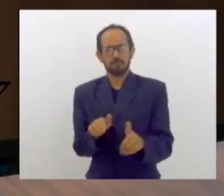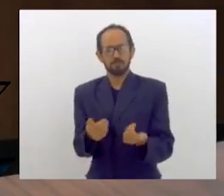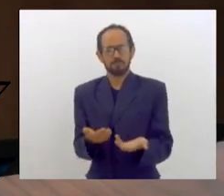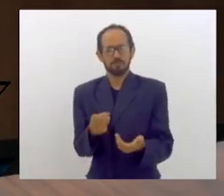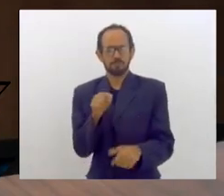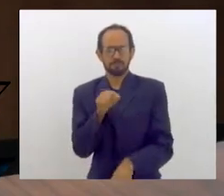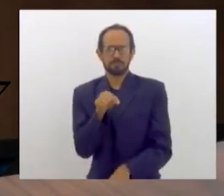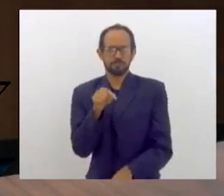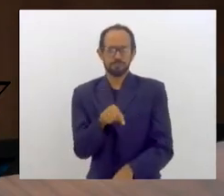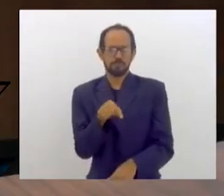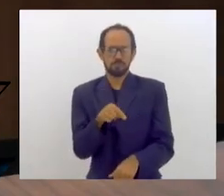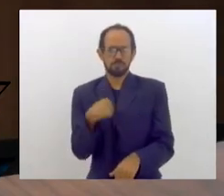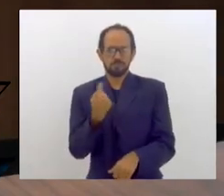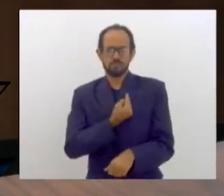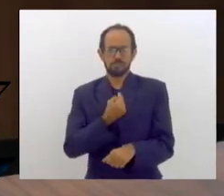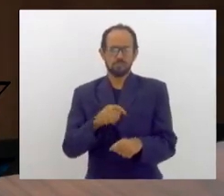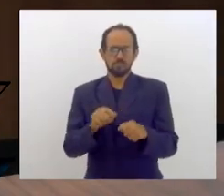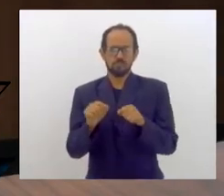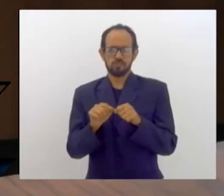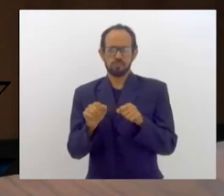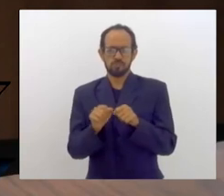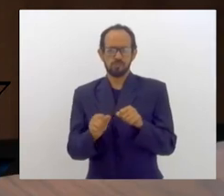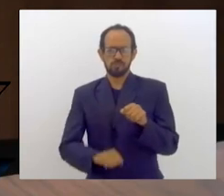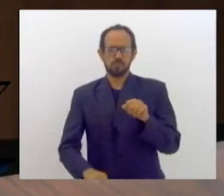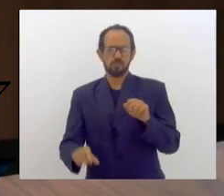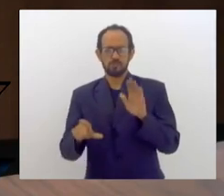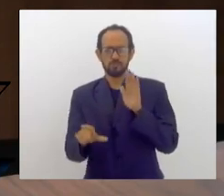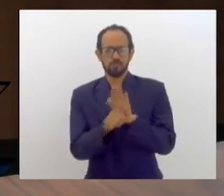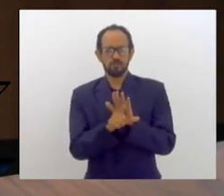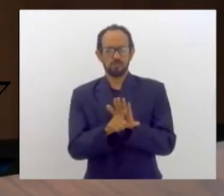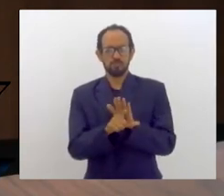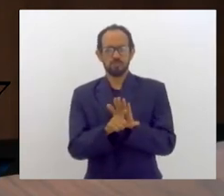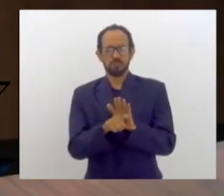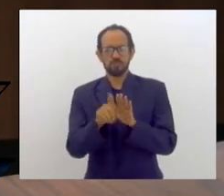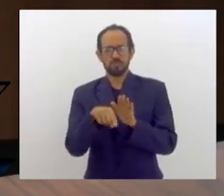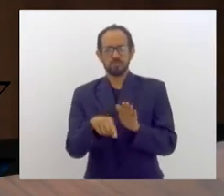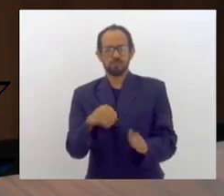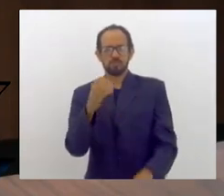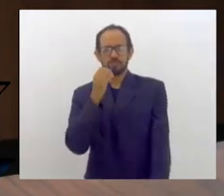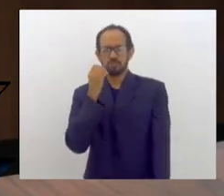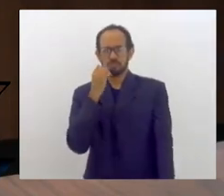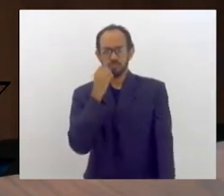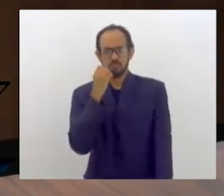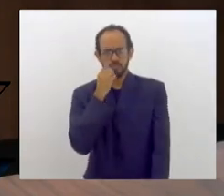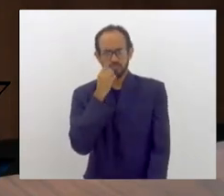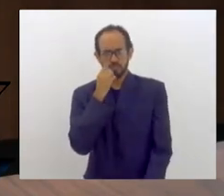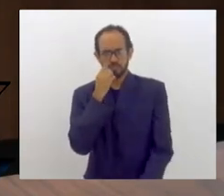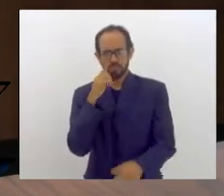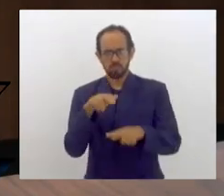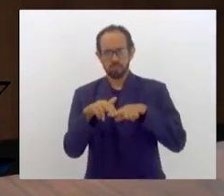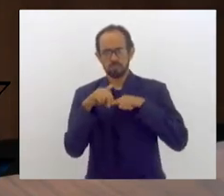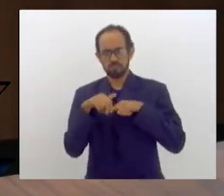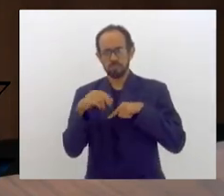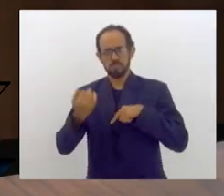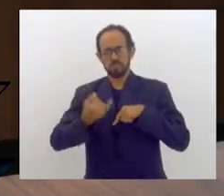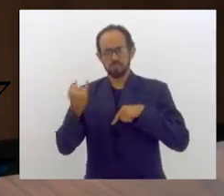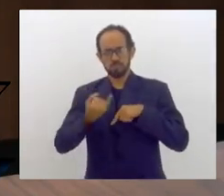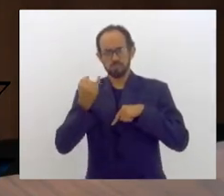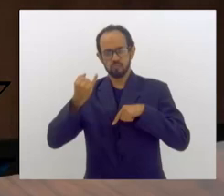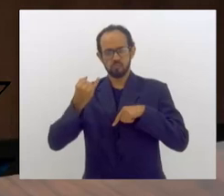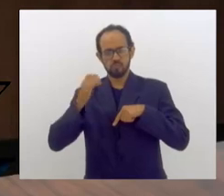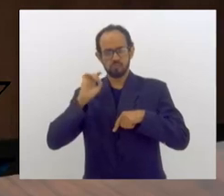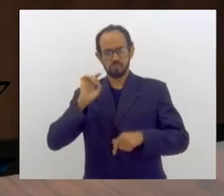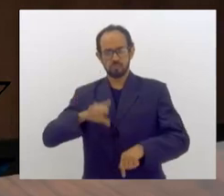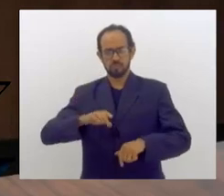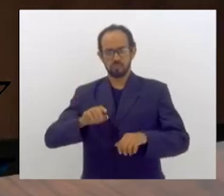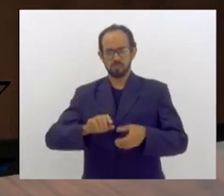gente está legislando em cima do óbvio, senhor presidente. É por isso a importância, não serve só para as unidades